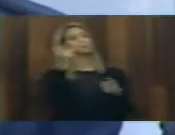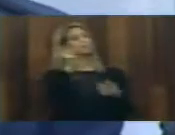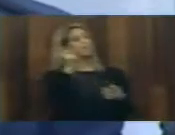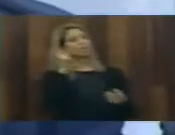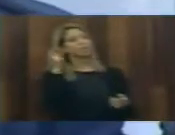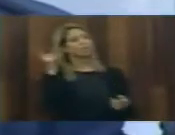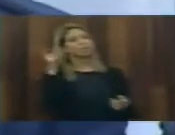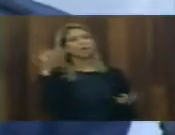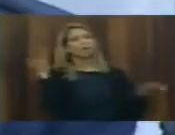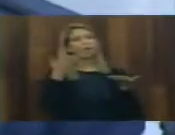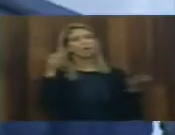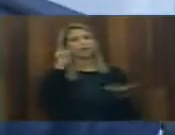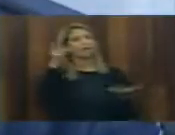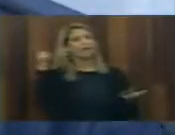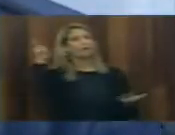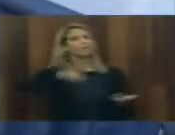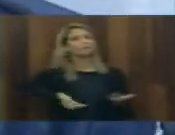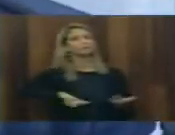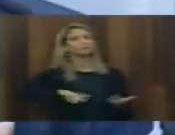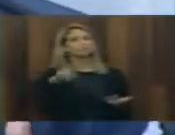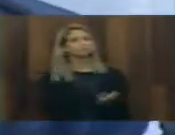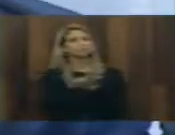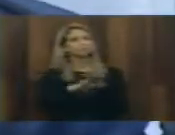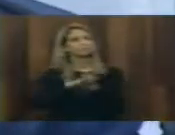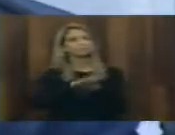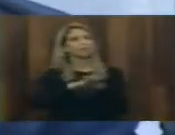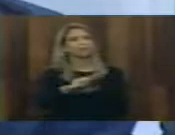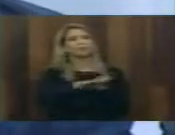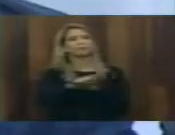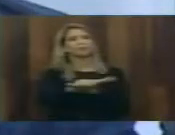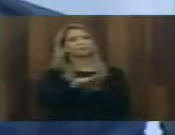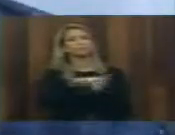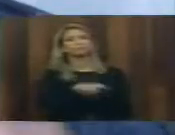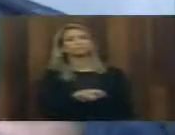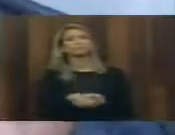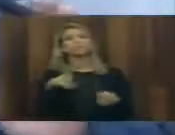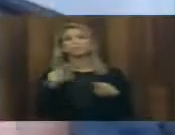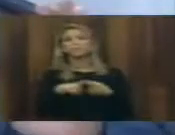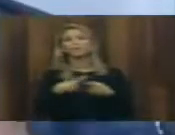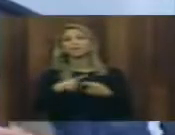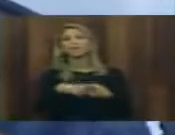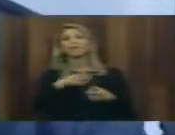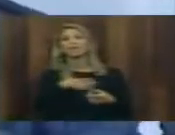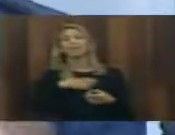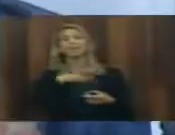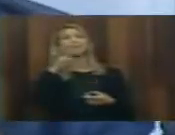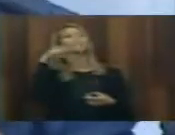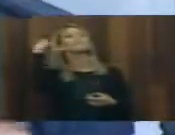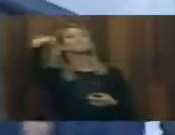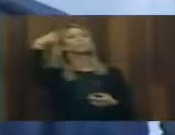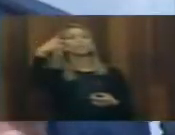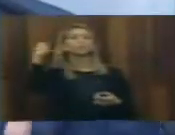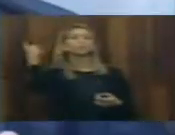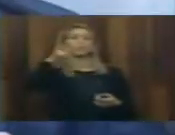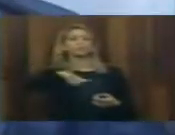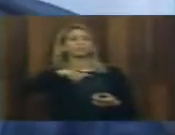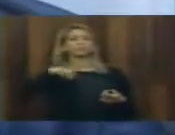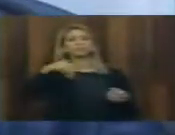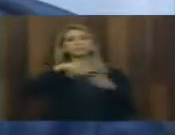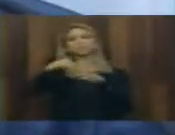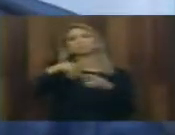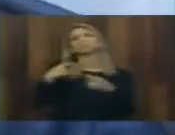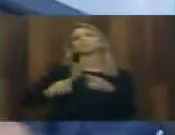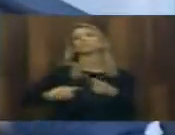vencedor. E eu não falo que sairá vencedor ou perdedor, vereador Aquiles, porque o vereador Rafael Peçanha vai ganhar nada nessa disputa ou em qualquer